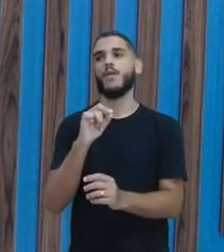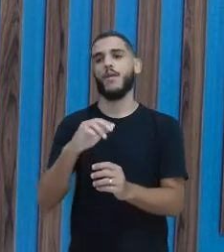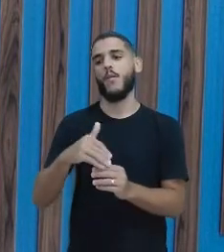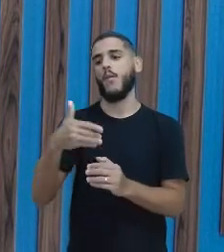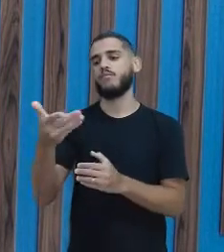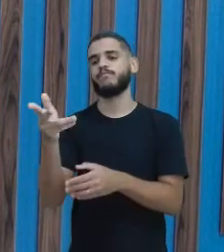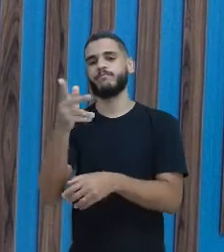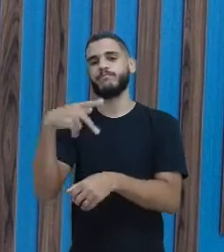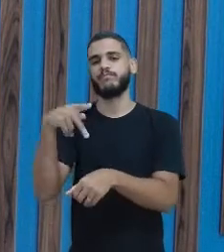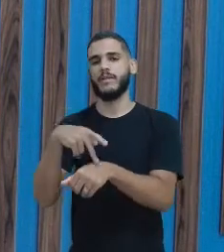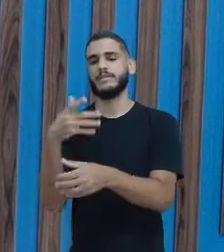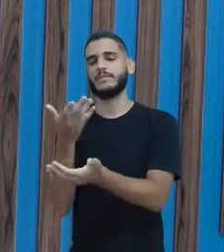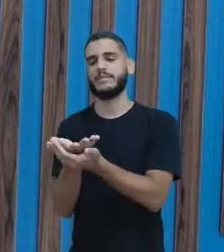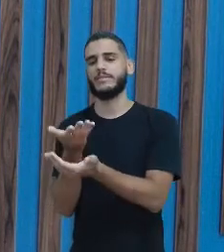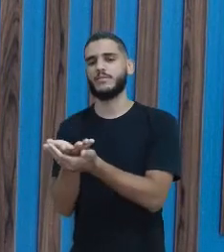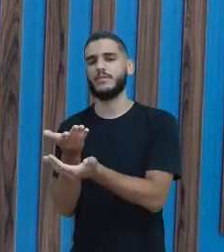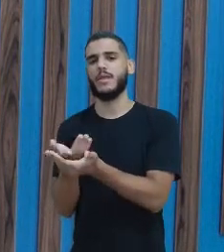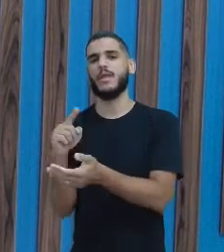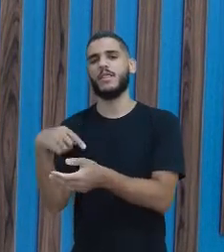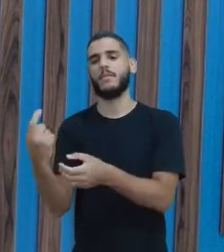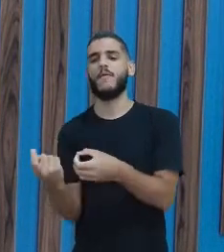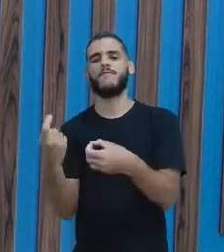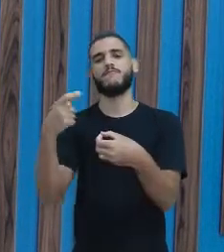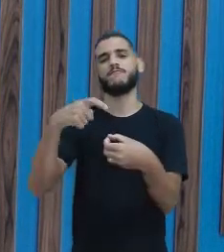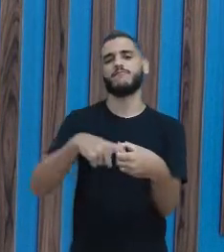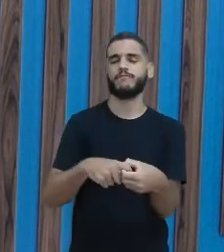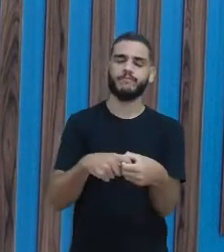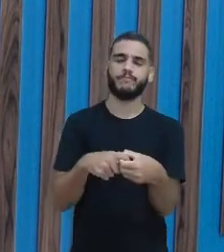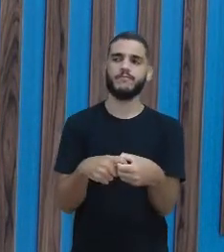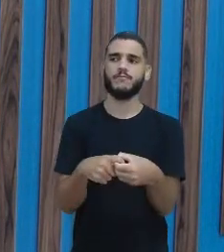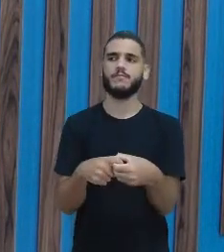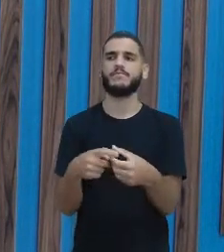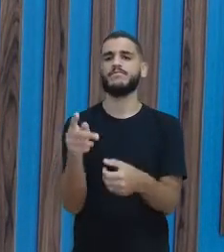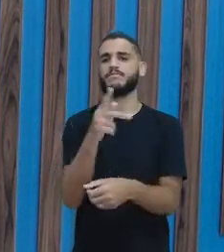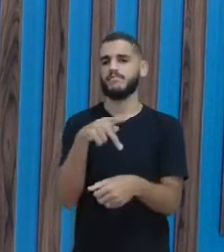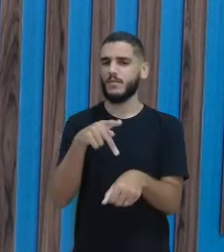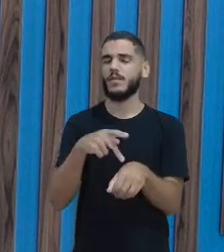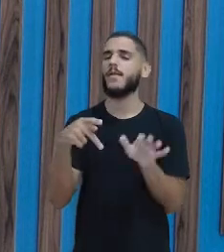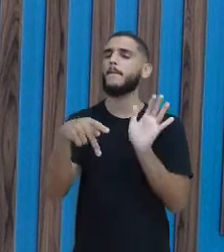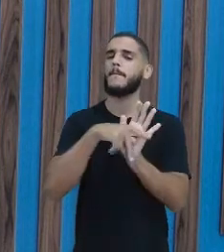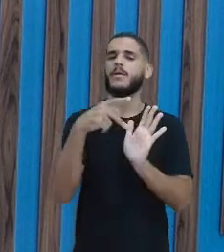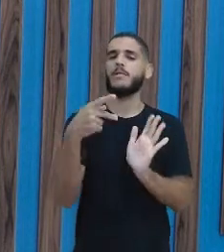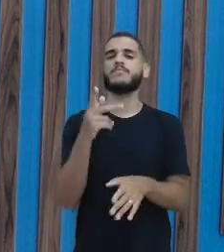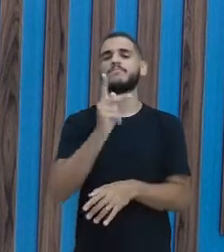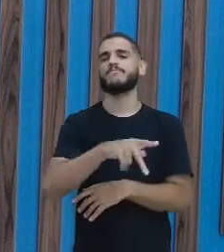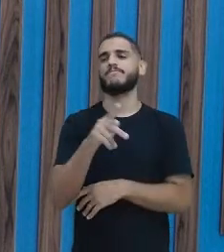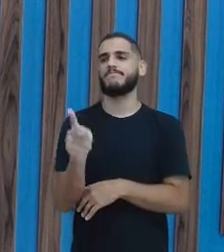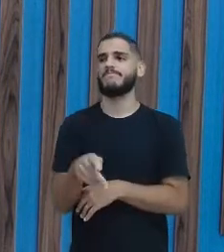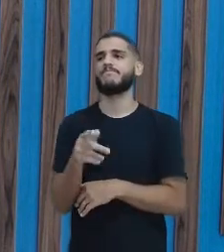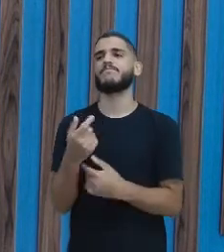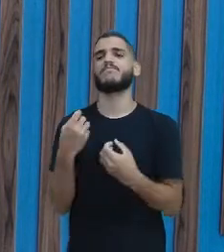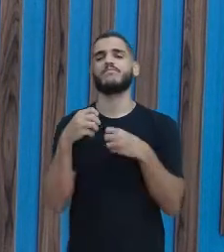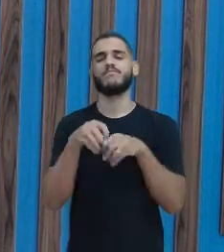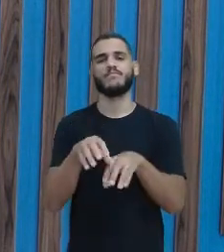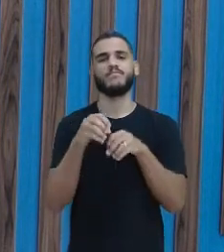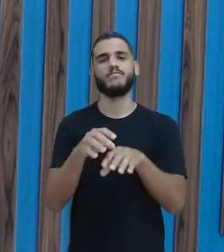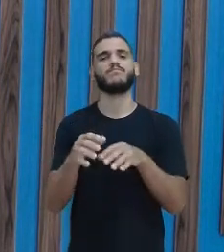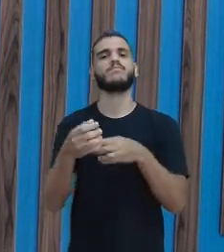do país dela para estudar. Depois ela voltou para o país dela como professora,